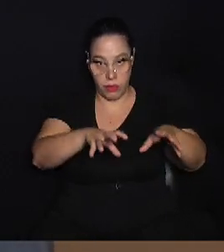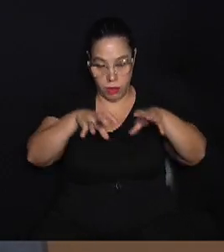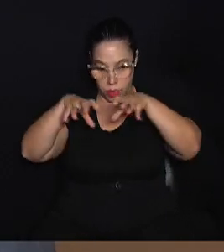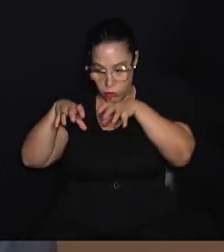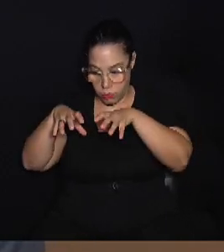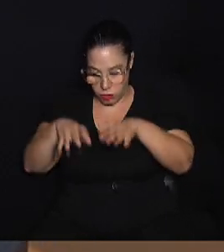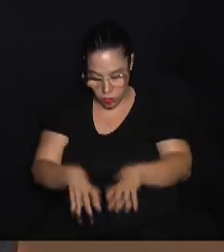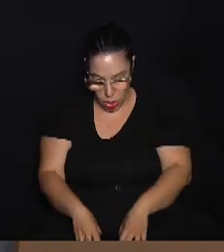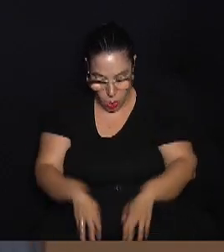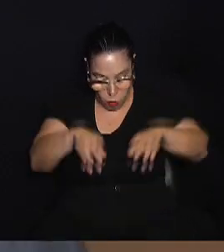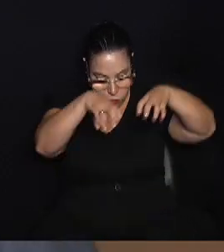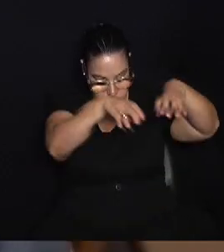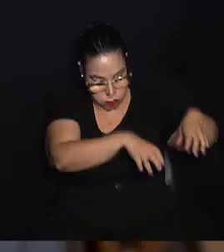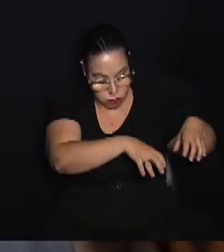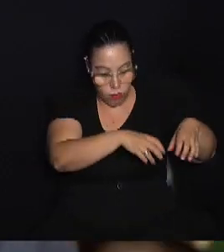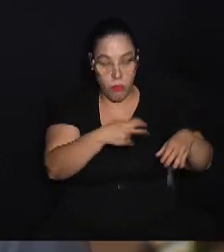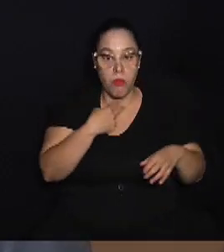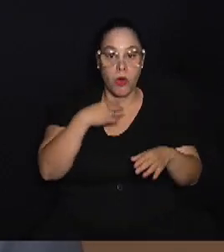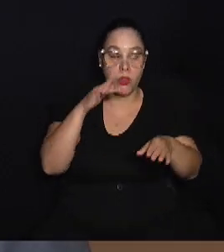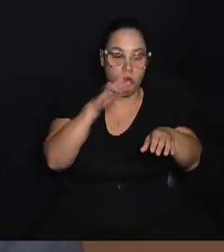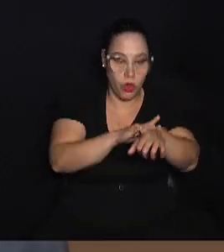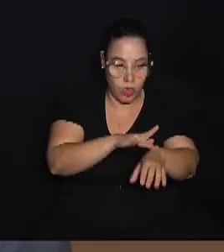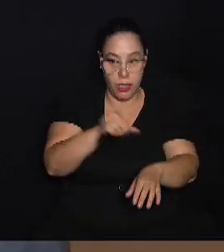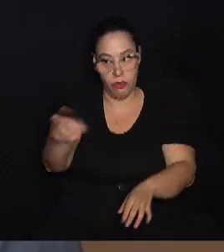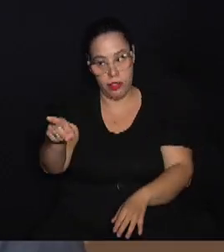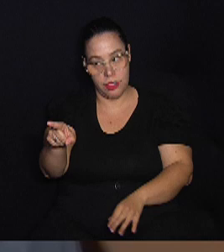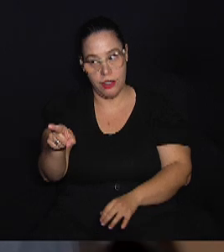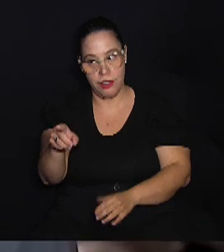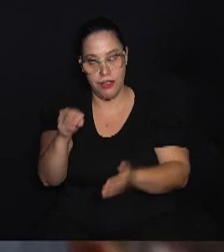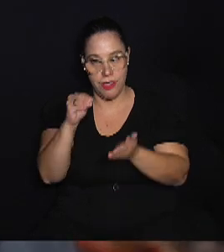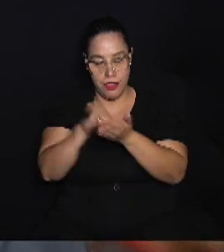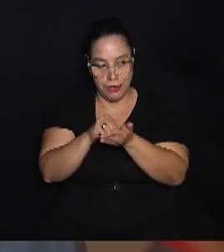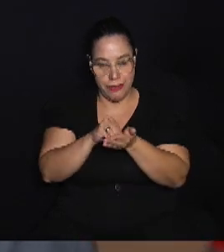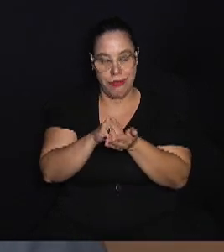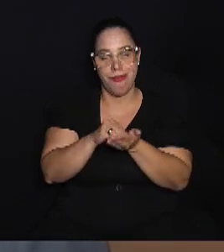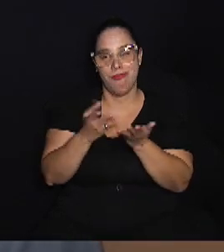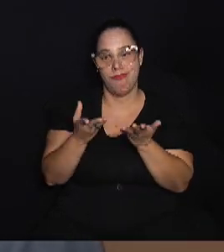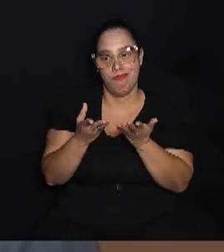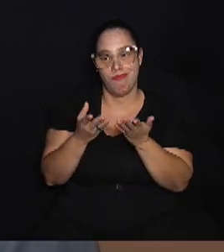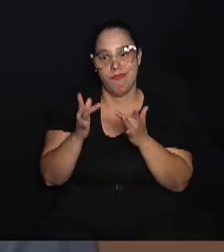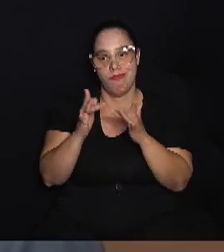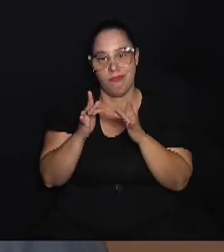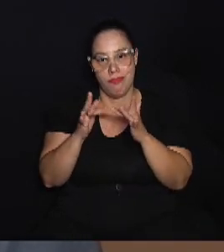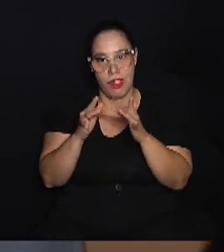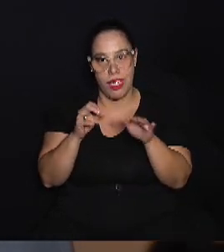colo, mas eu não posso relar em você. Então a falta é contato entre os jogadores ou contato entre